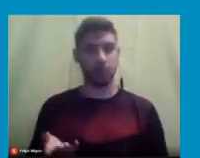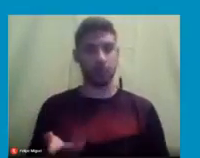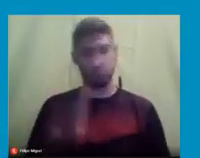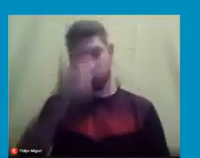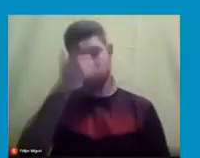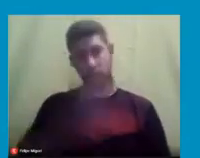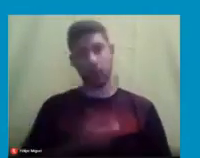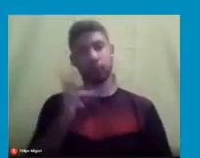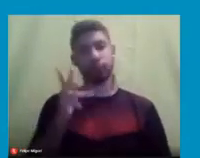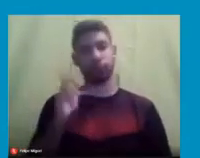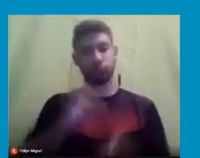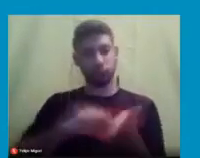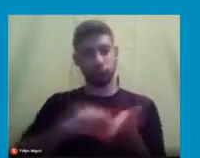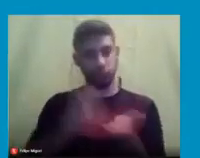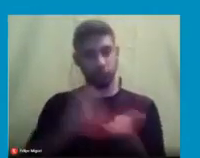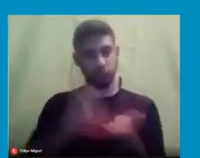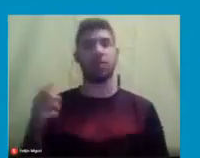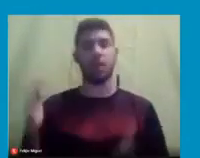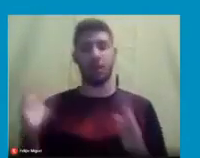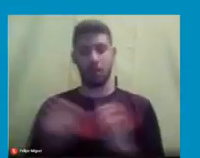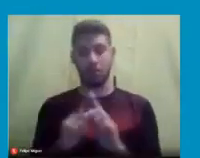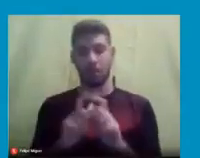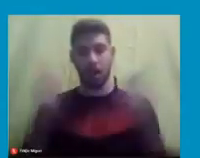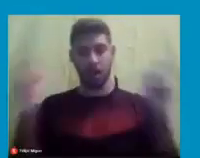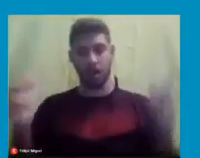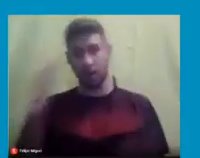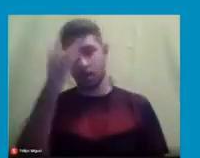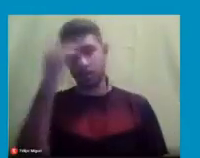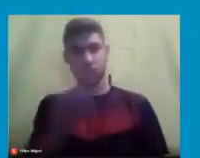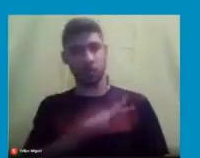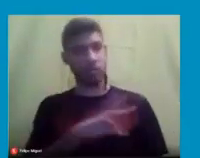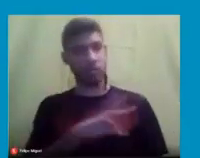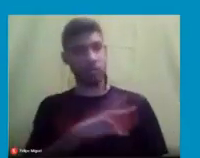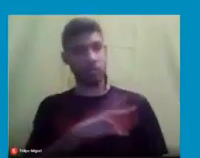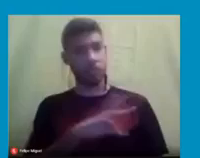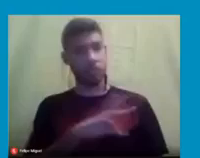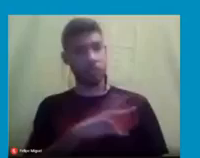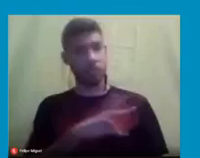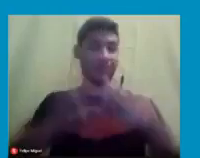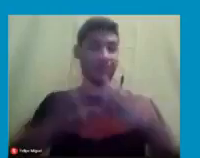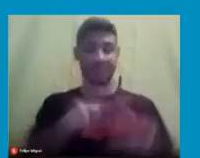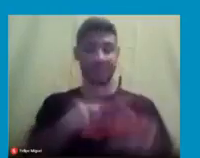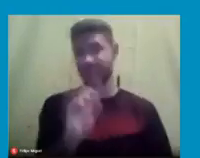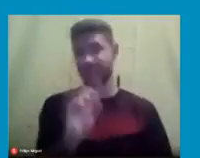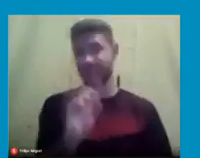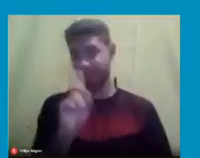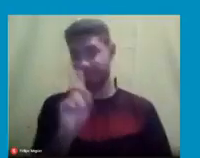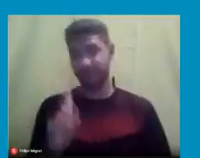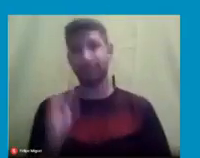né, a maioria das pessoas brancas com dinheiro não vão presas, né,